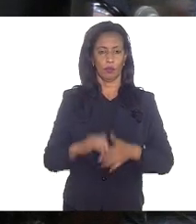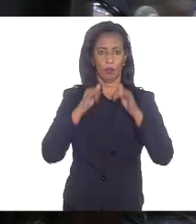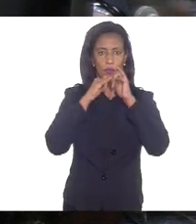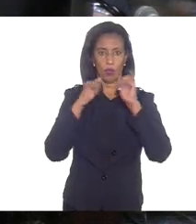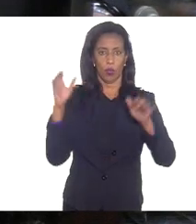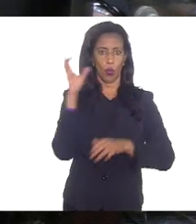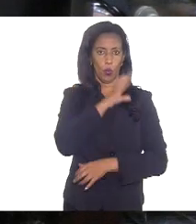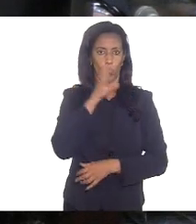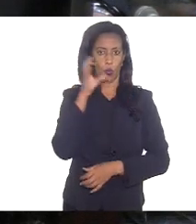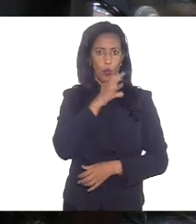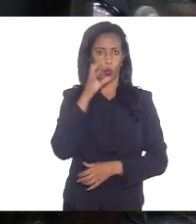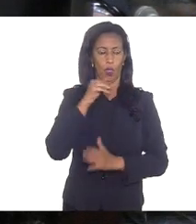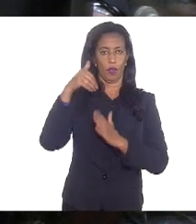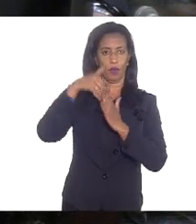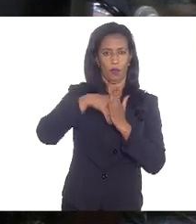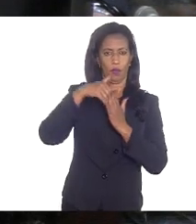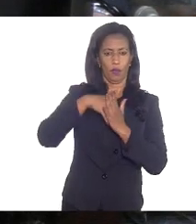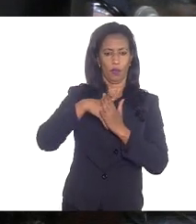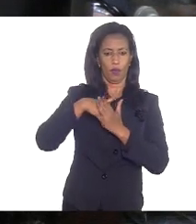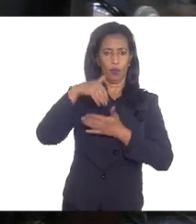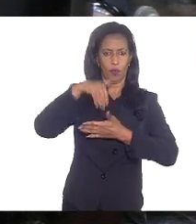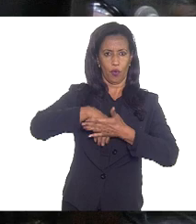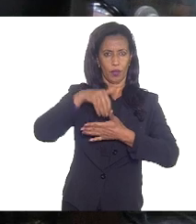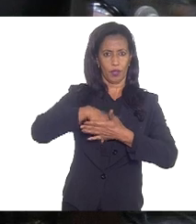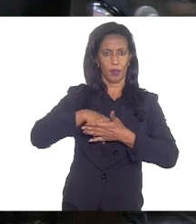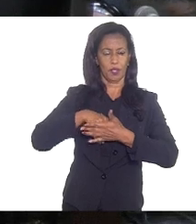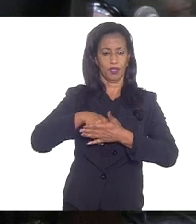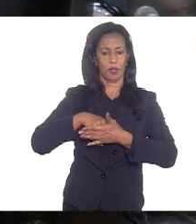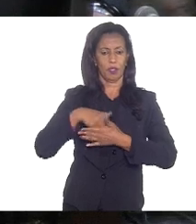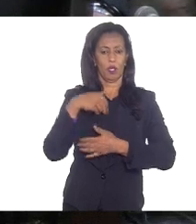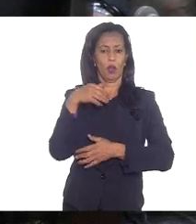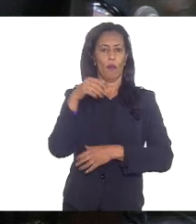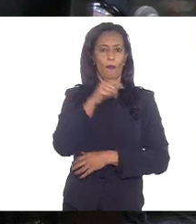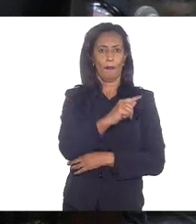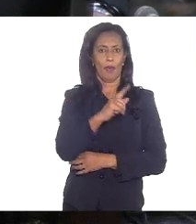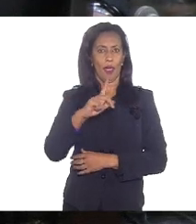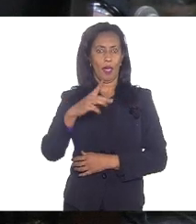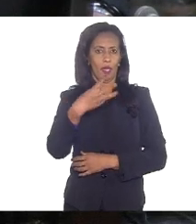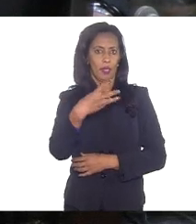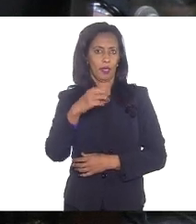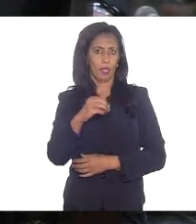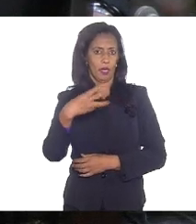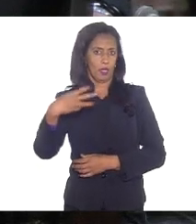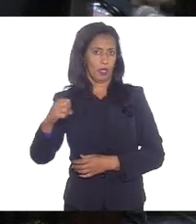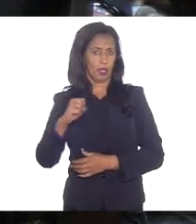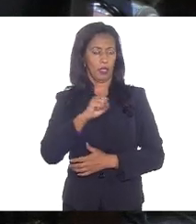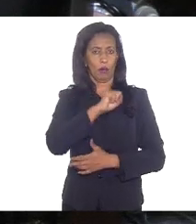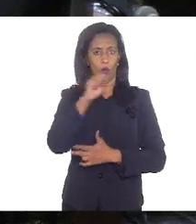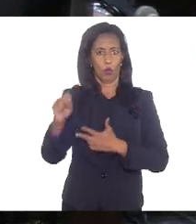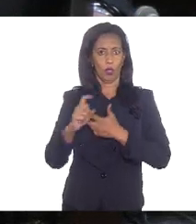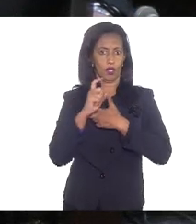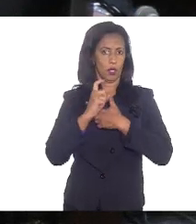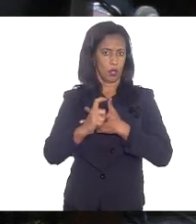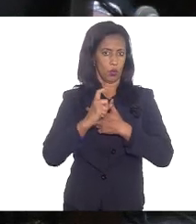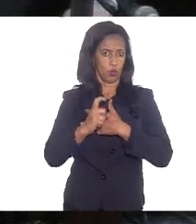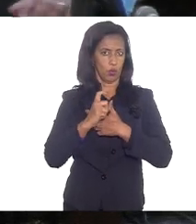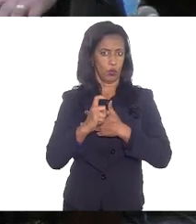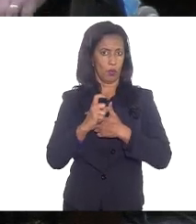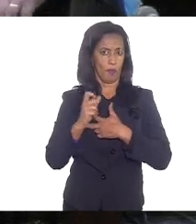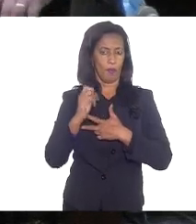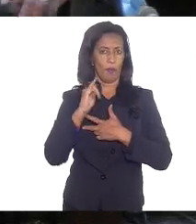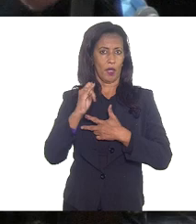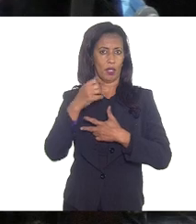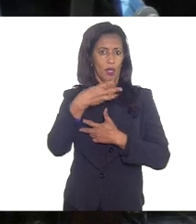Anuncio em regime de urgência, em votação, em discussão única, projeto de lei 3030-2020, de autoria do Poder Executivo,